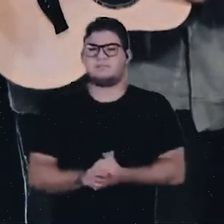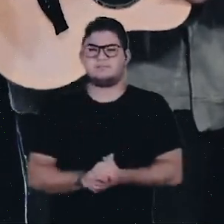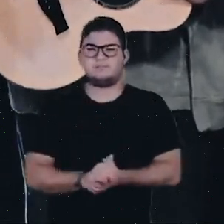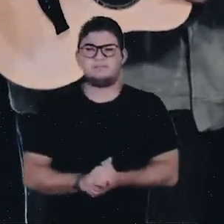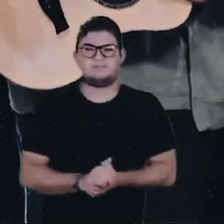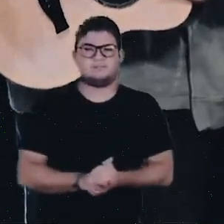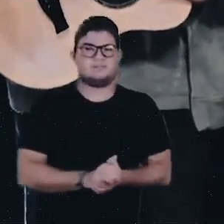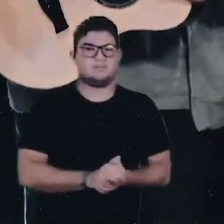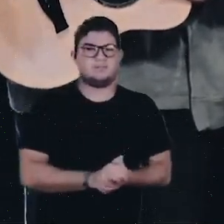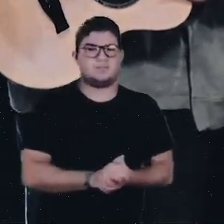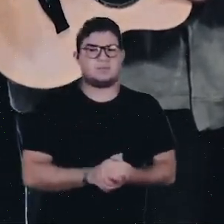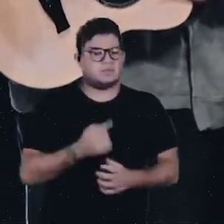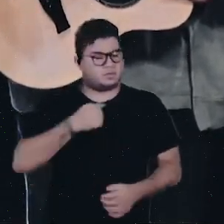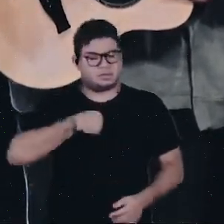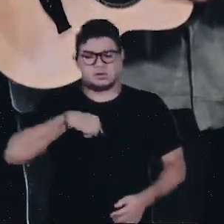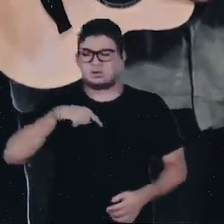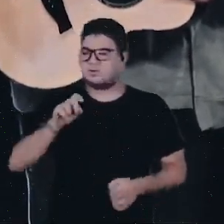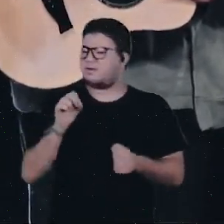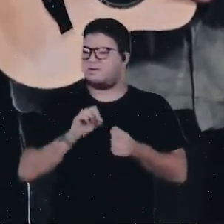você não vai.